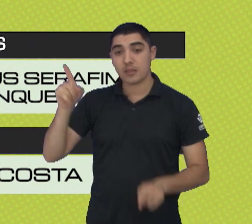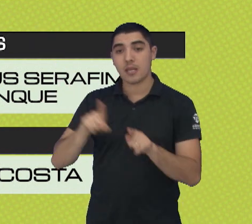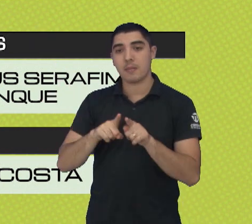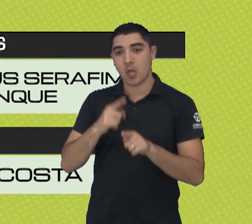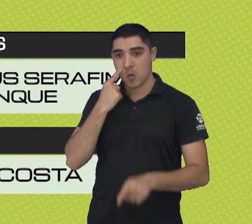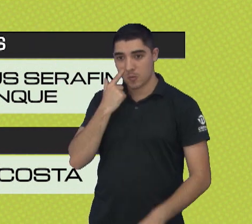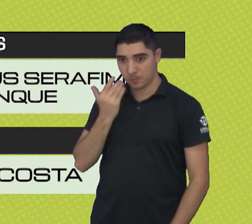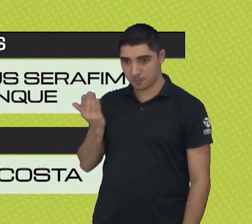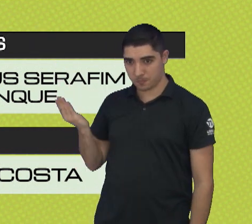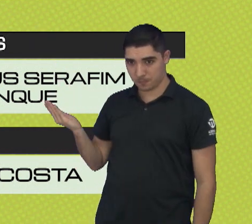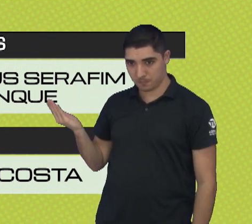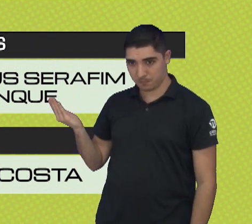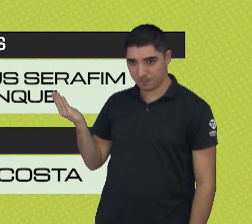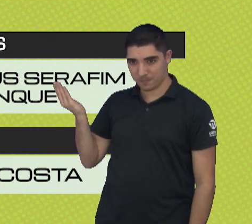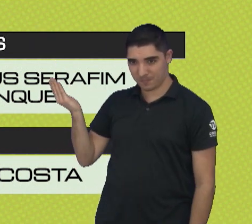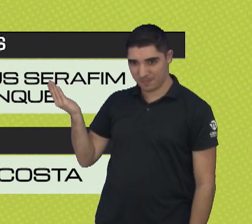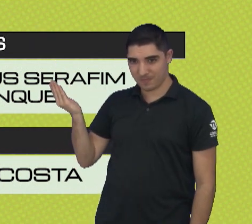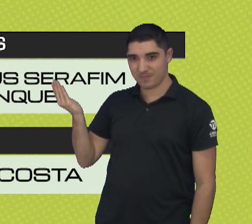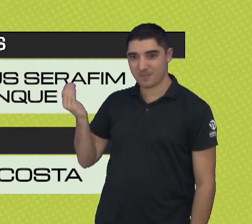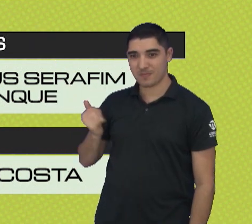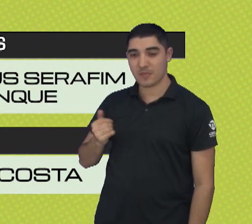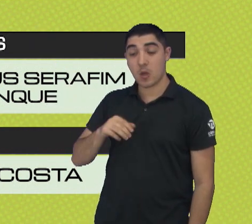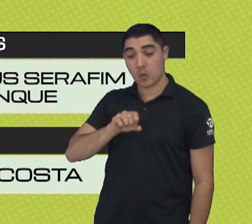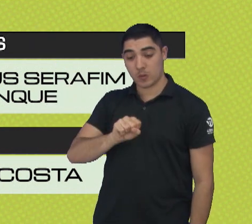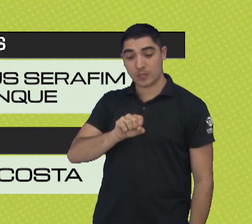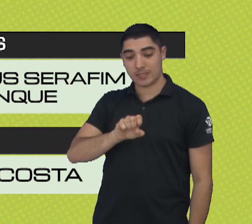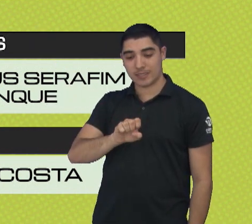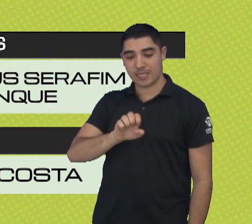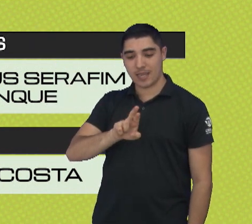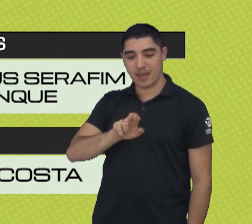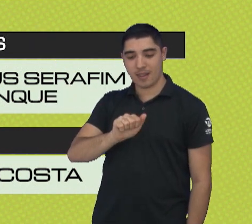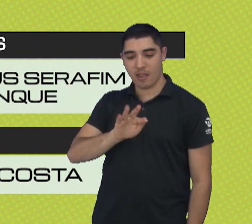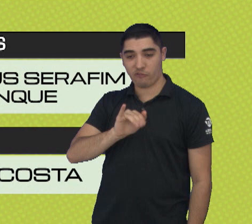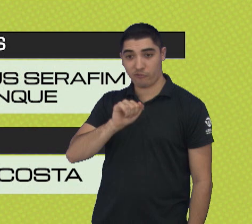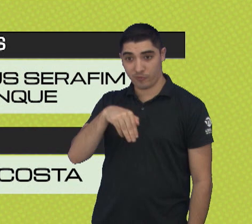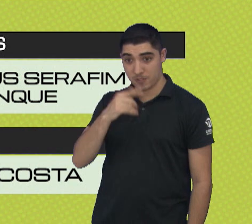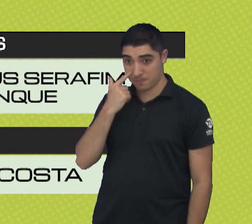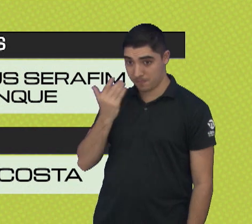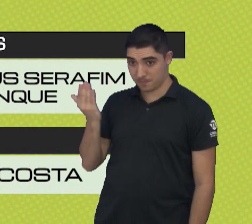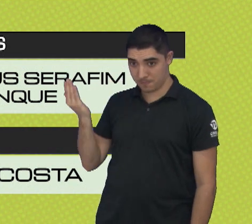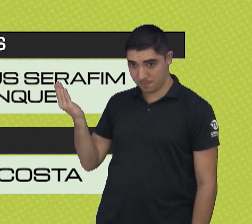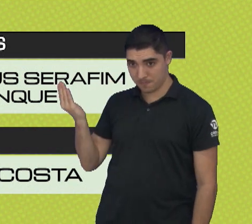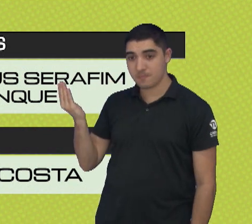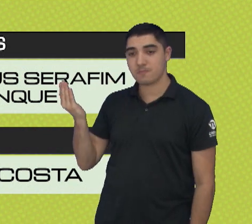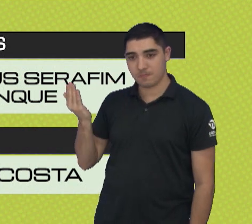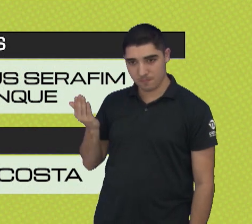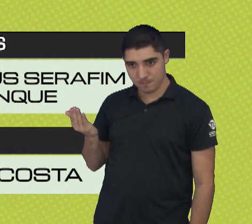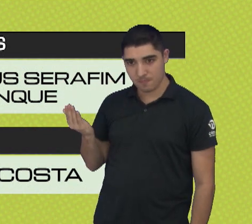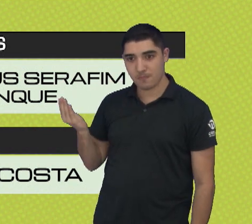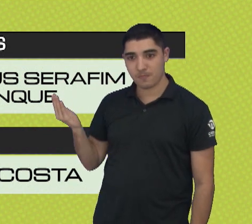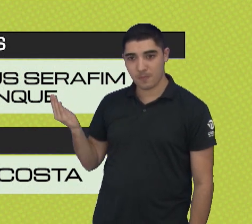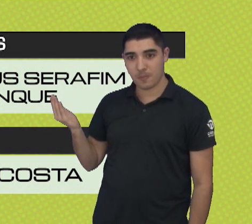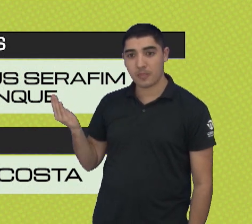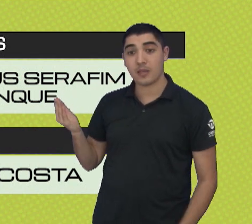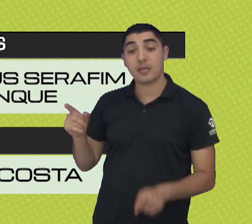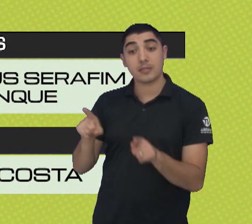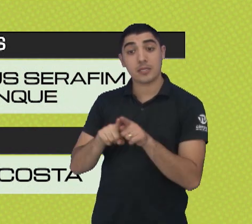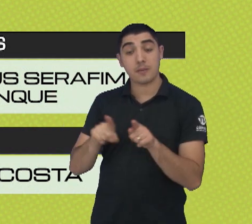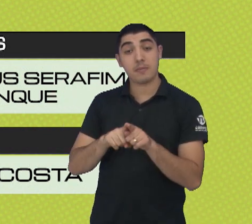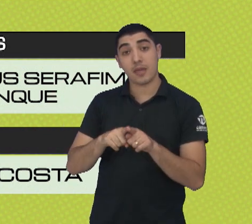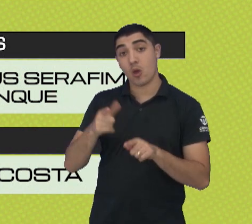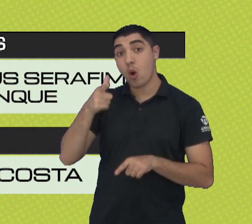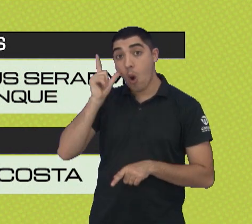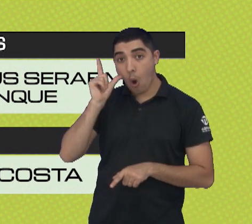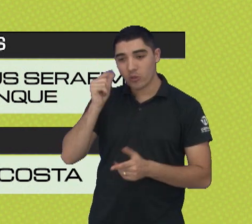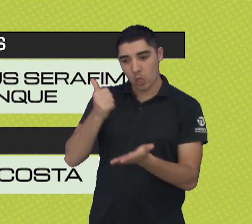Abreu com asterisco, Serafim. Rafael... Serafim. Desculpa, Matheus Serafim, Rafael Tanque, que renovou o contrato ontem, inclusive,